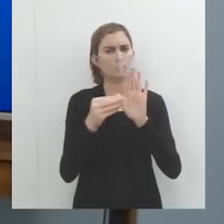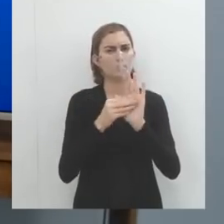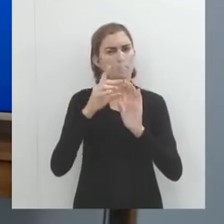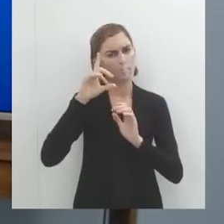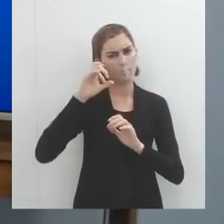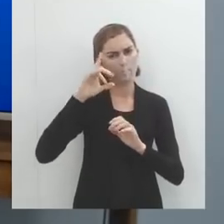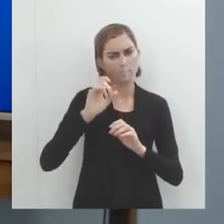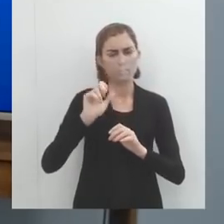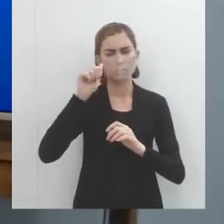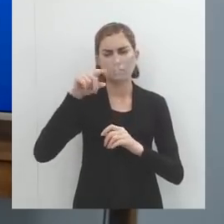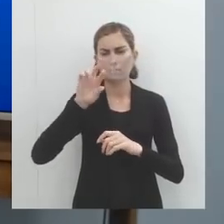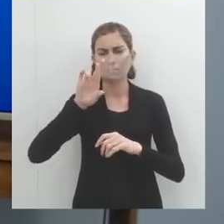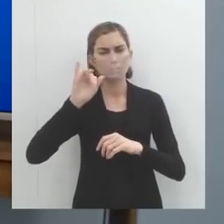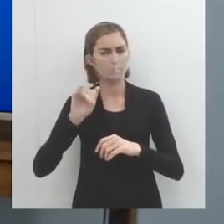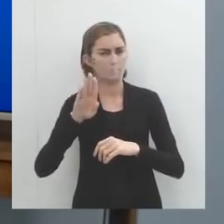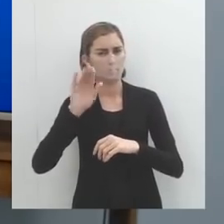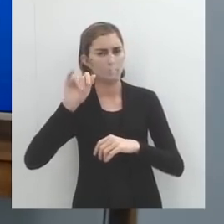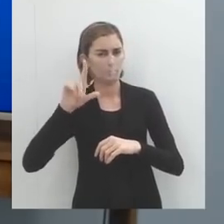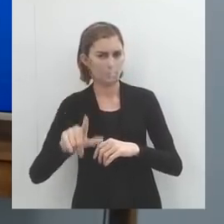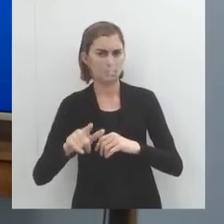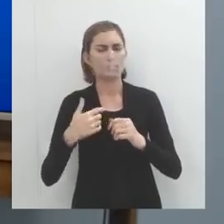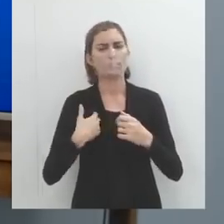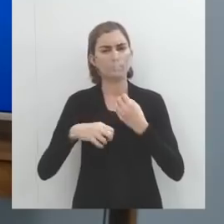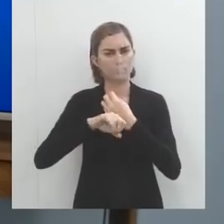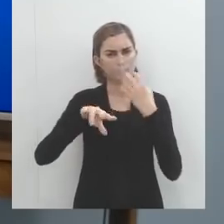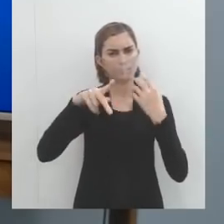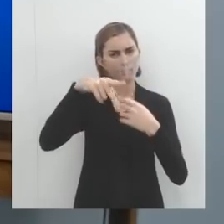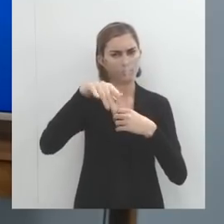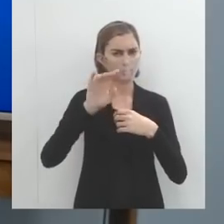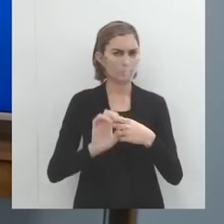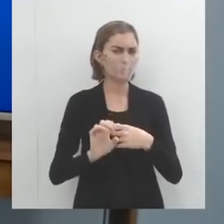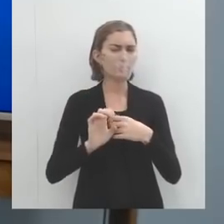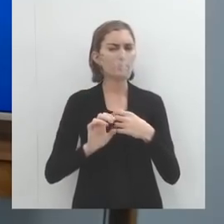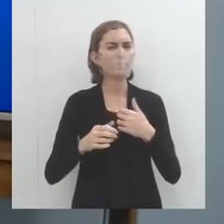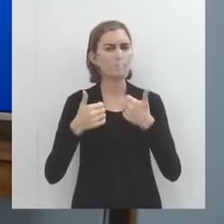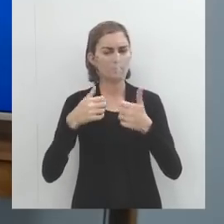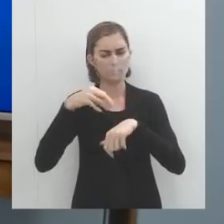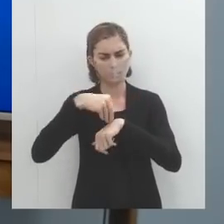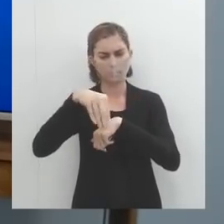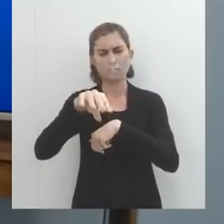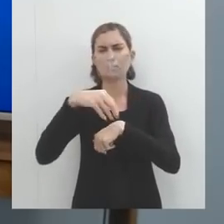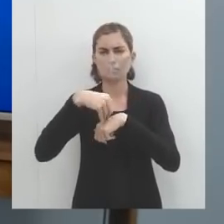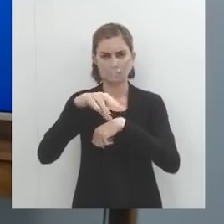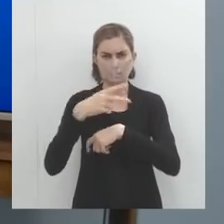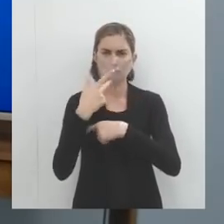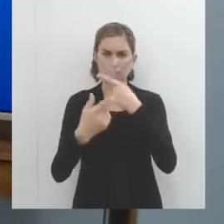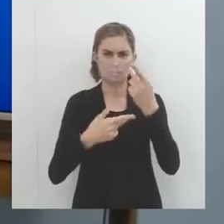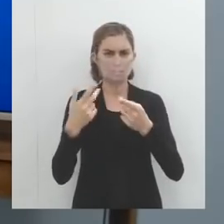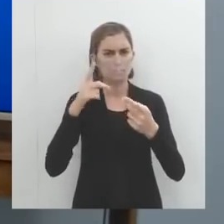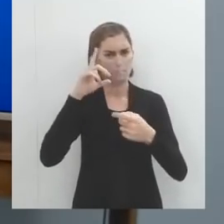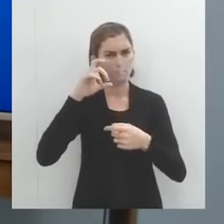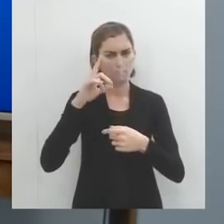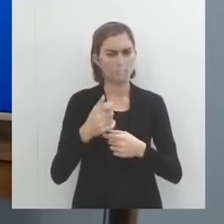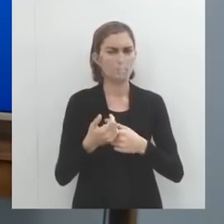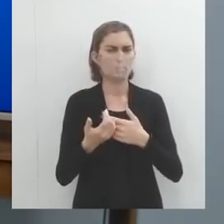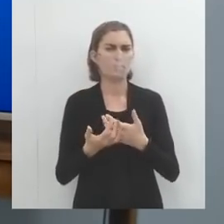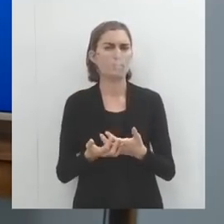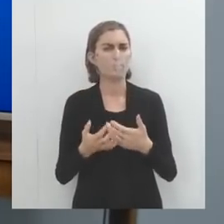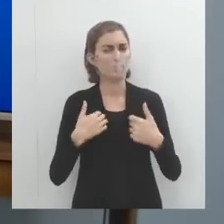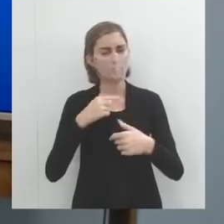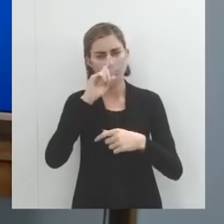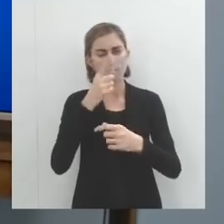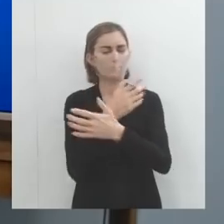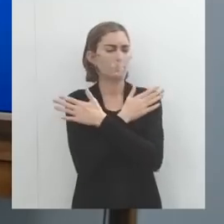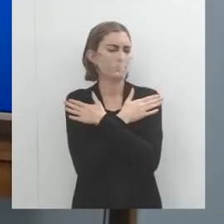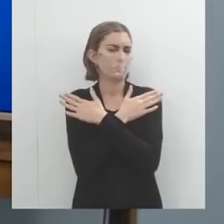marca Andrei Bio e marca EducaPE, beleza? Porque aí depois eu reposto e a gente vai se falando pelo Instagram, tranquilo? E eu queria mandar um